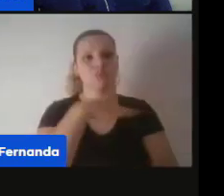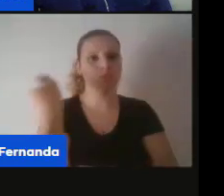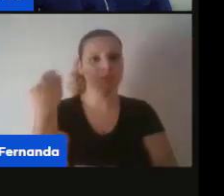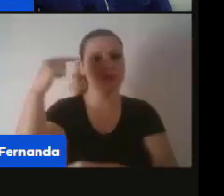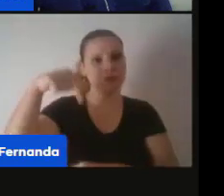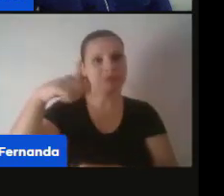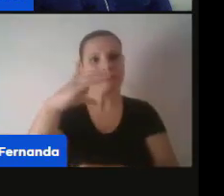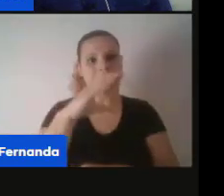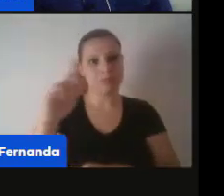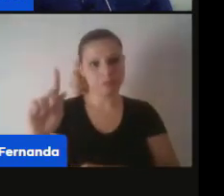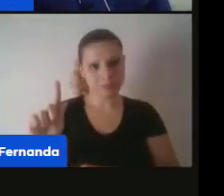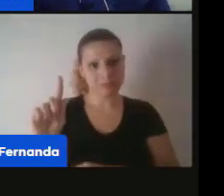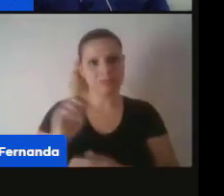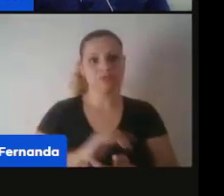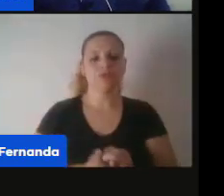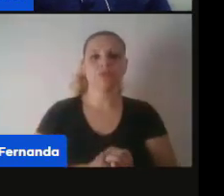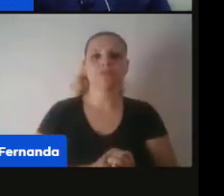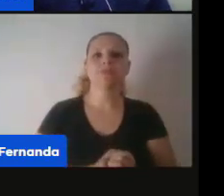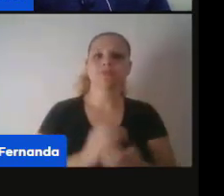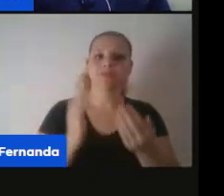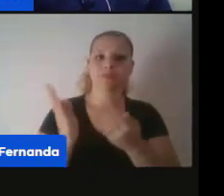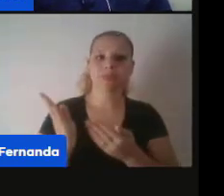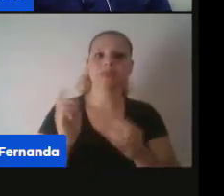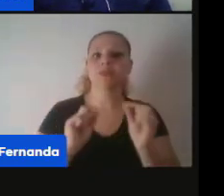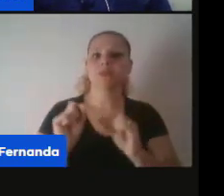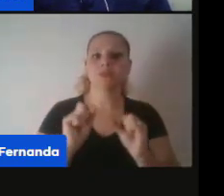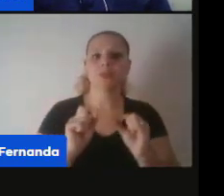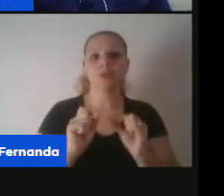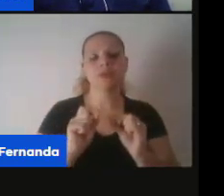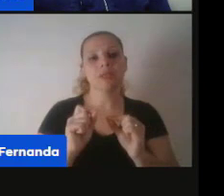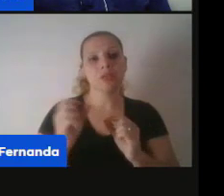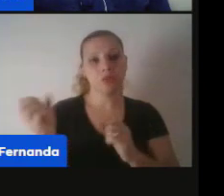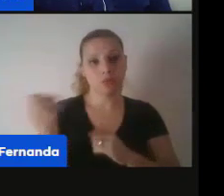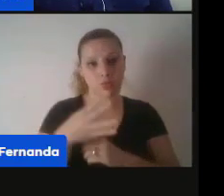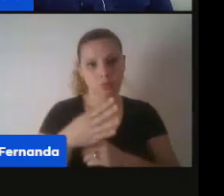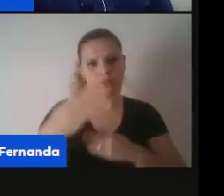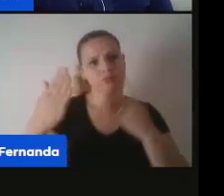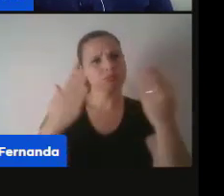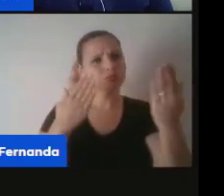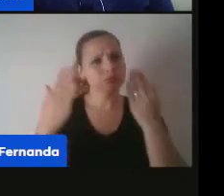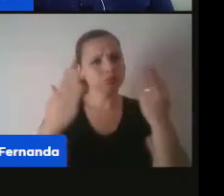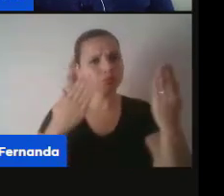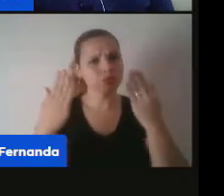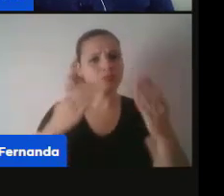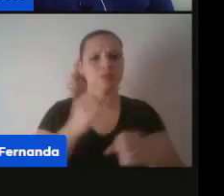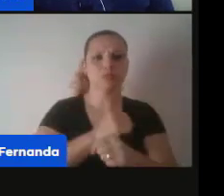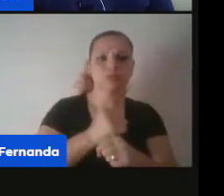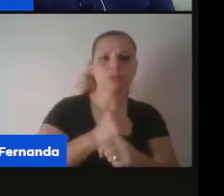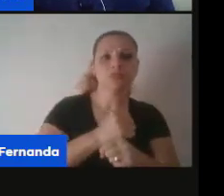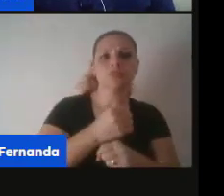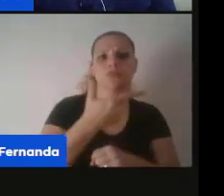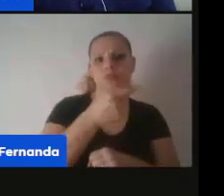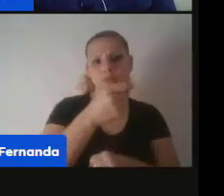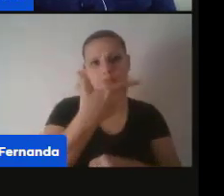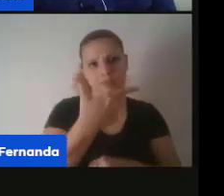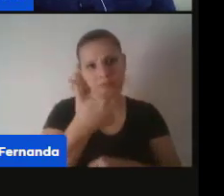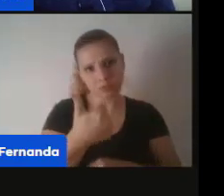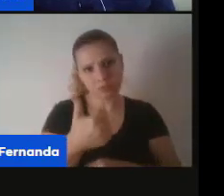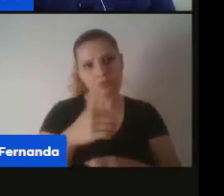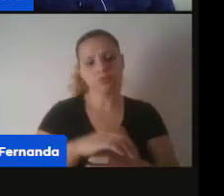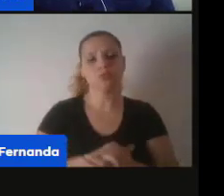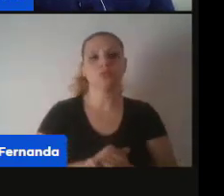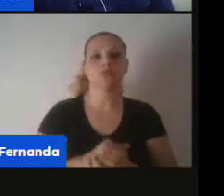cidade. Nós temos aqui o nosso quadro atualizado, nós temos o comparativo de 2021, com 3.858